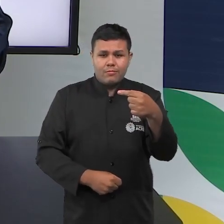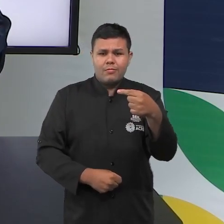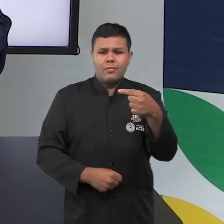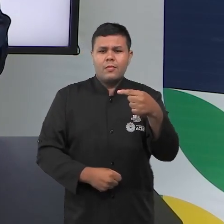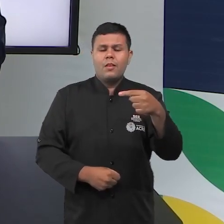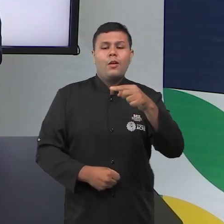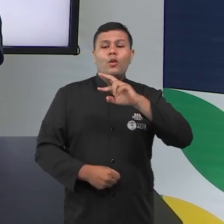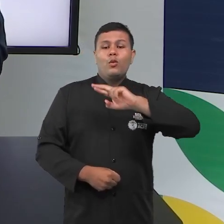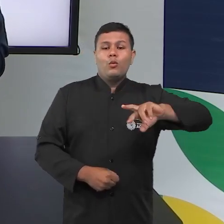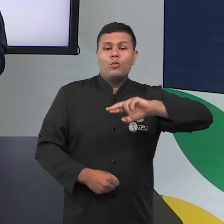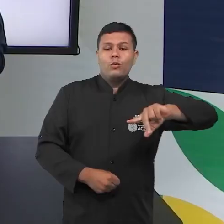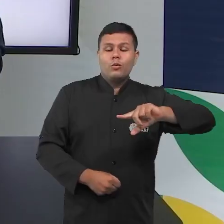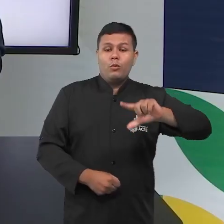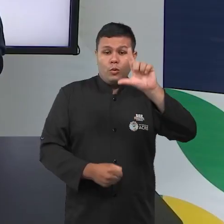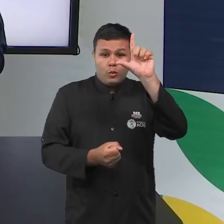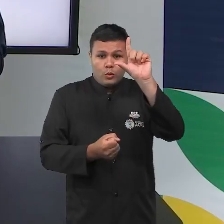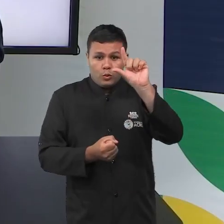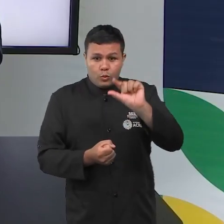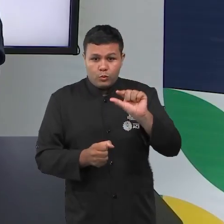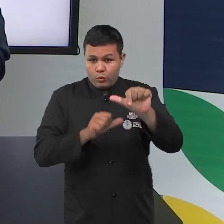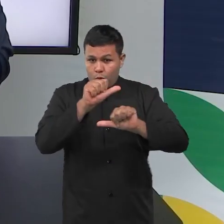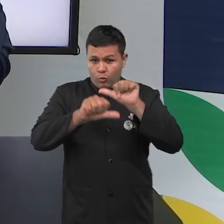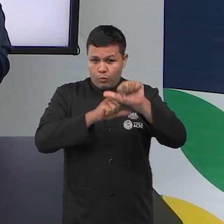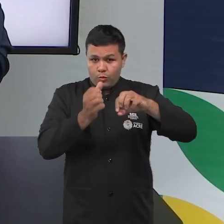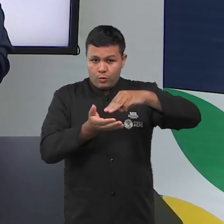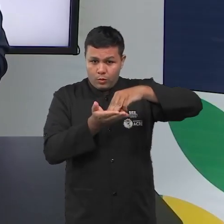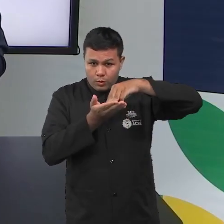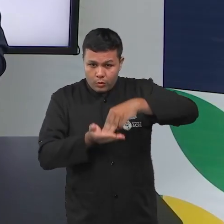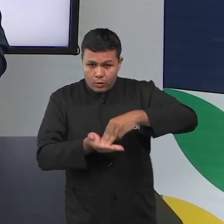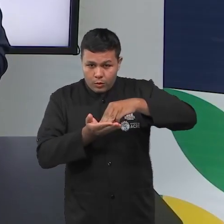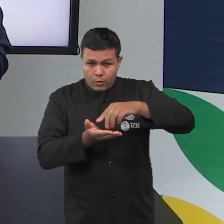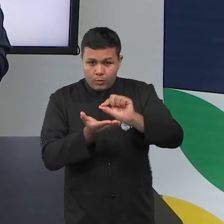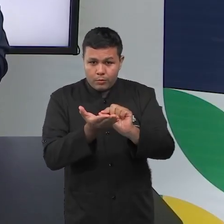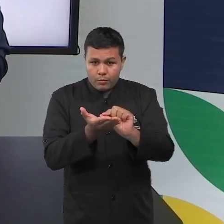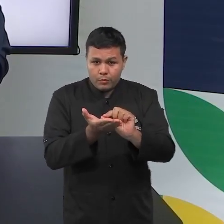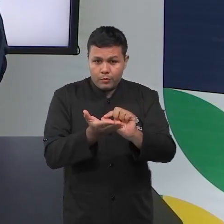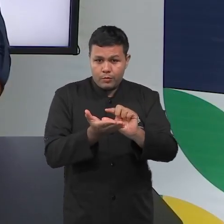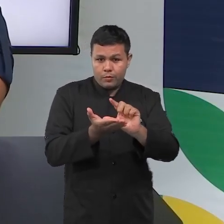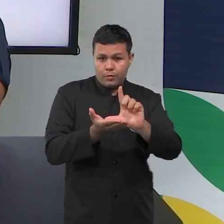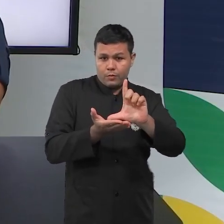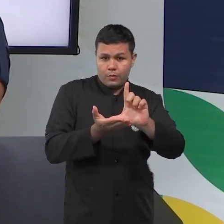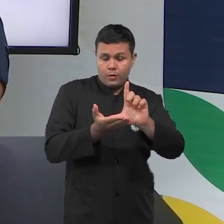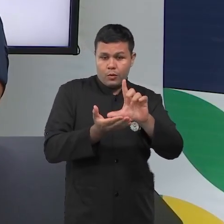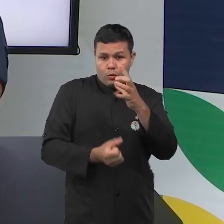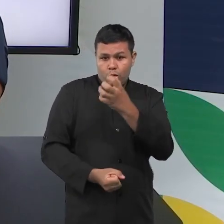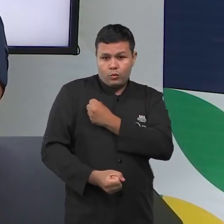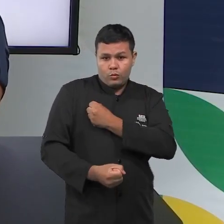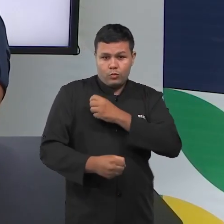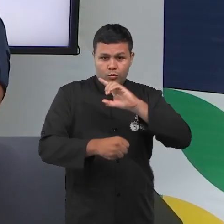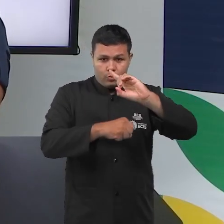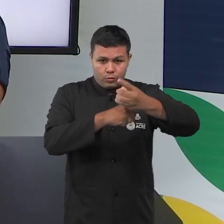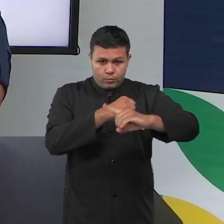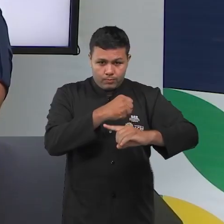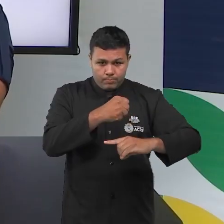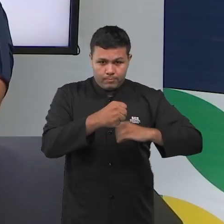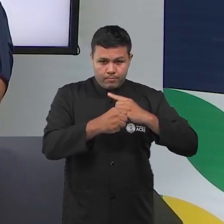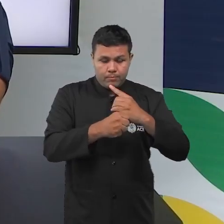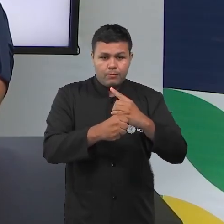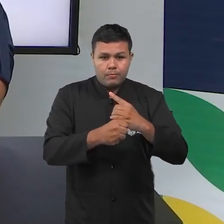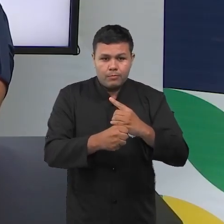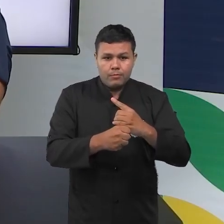não diminuindo, né? Ele não muda a massa, mas ele aumenta 1 vez o seu número atômico. Chegando